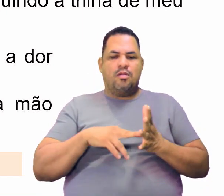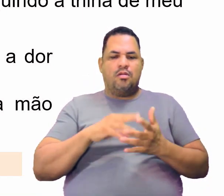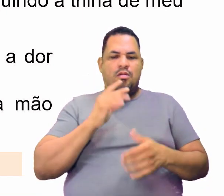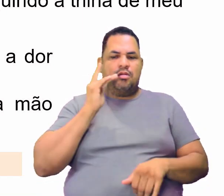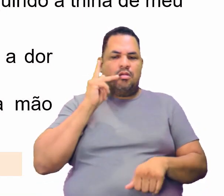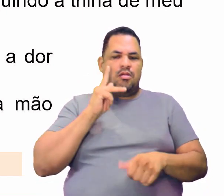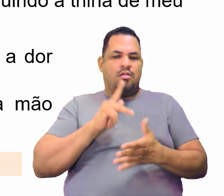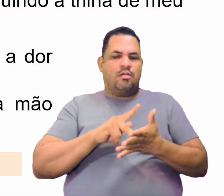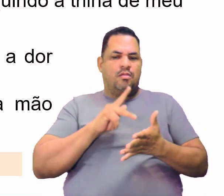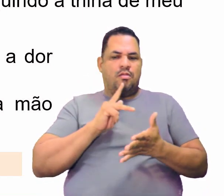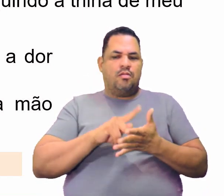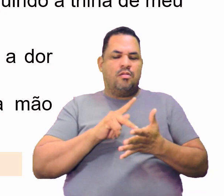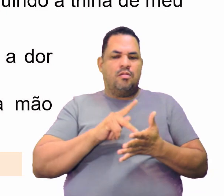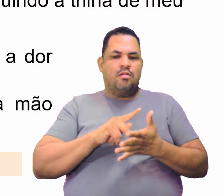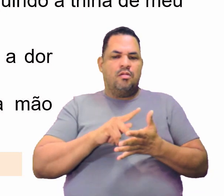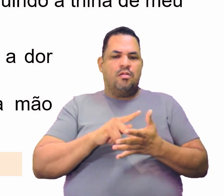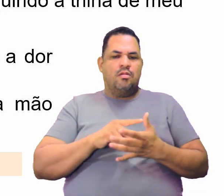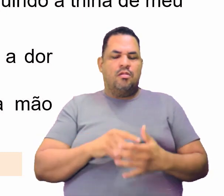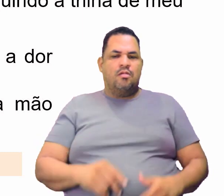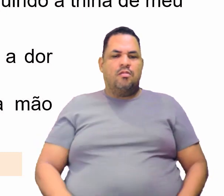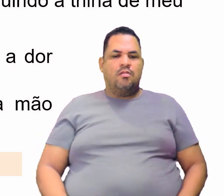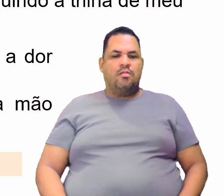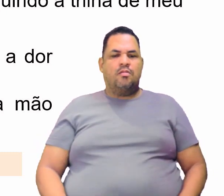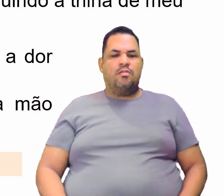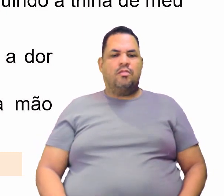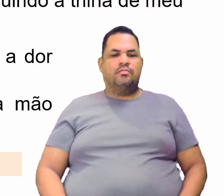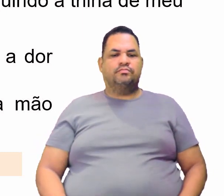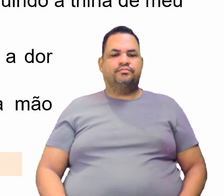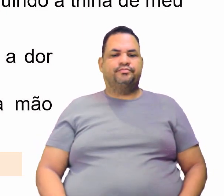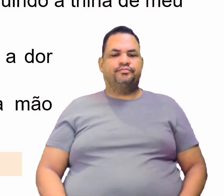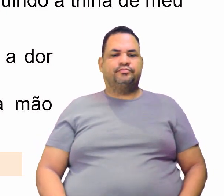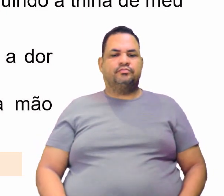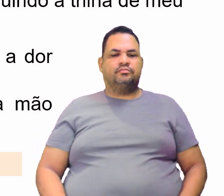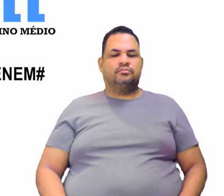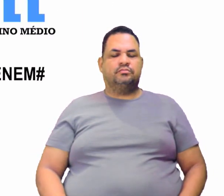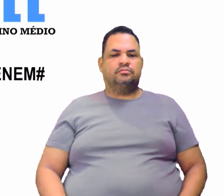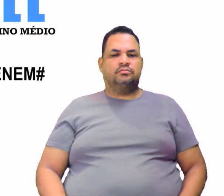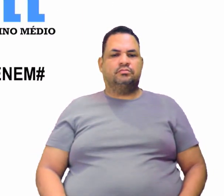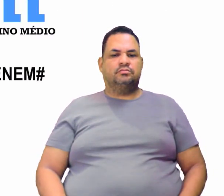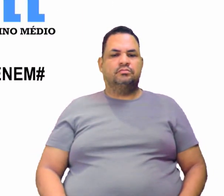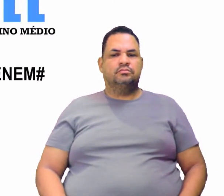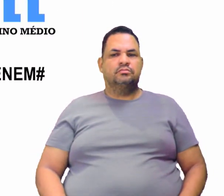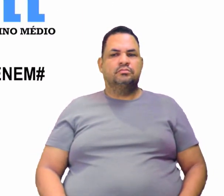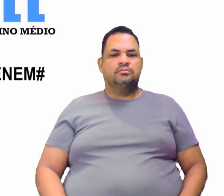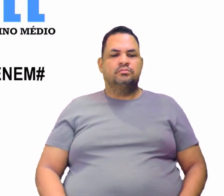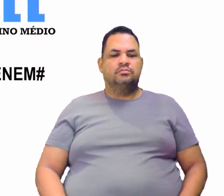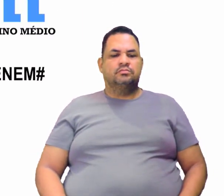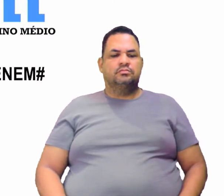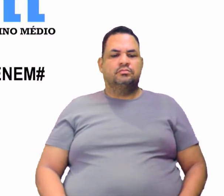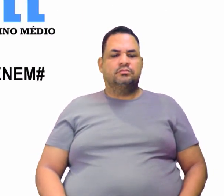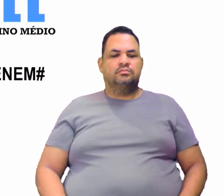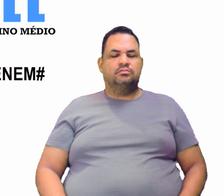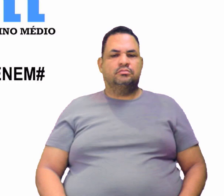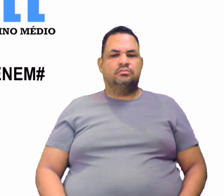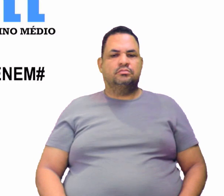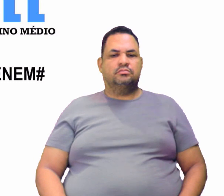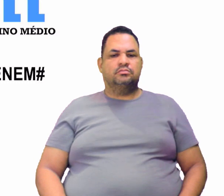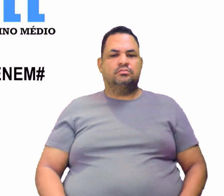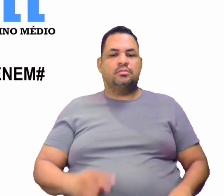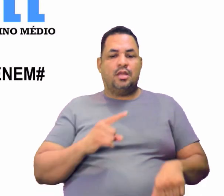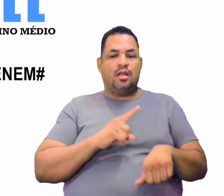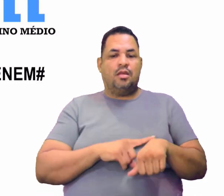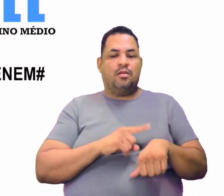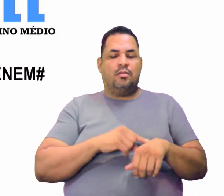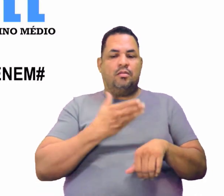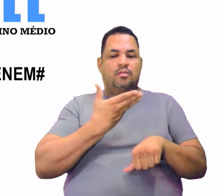real. Somente uma interpretação. Beleza? Então, amados, terminamos a primeira parte, vamos para o nosso momento